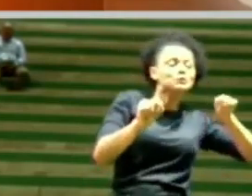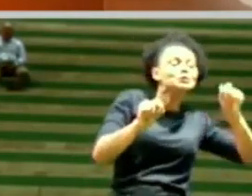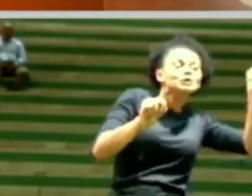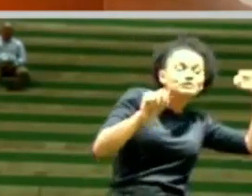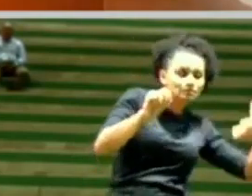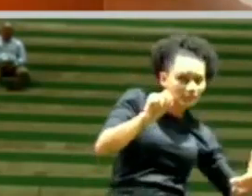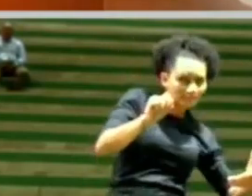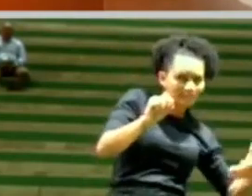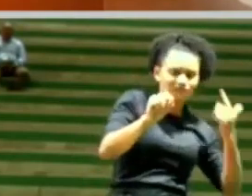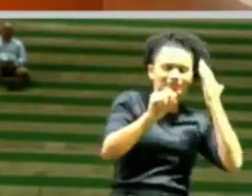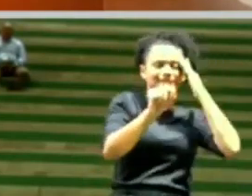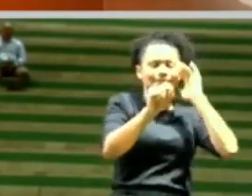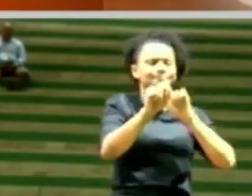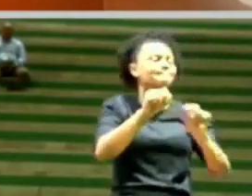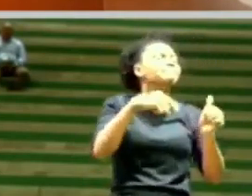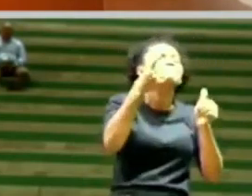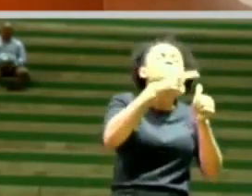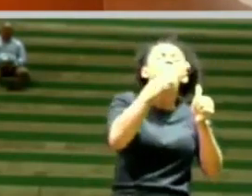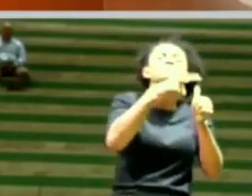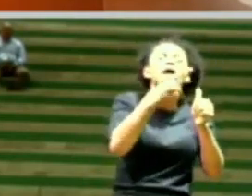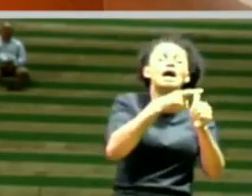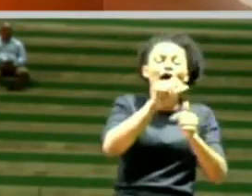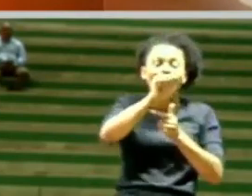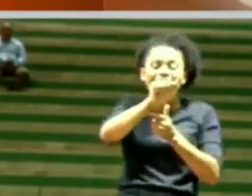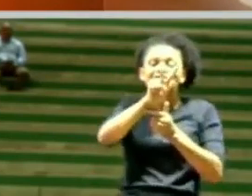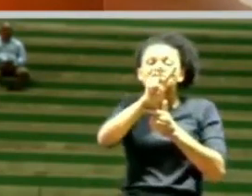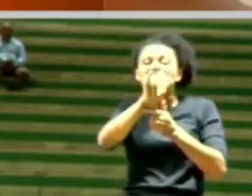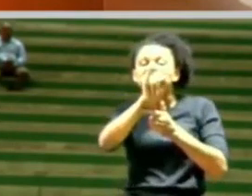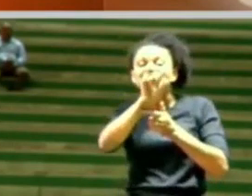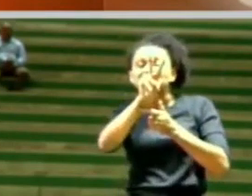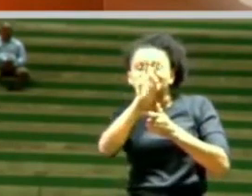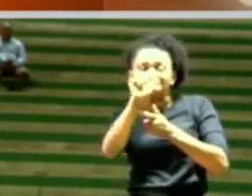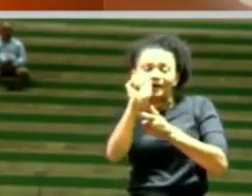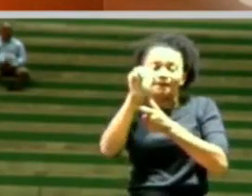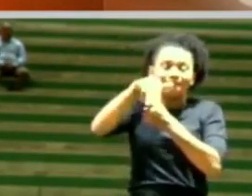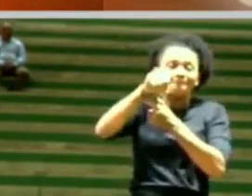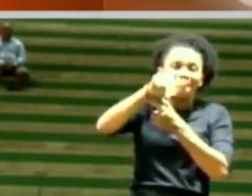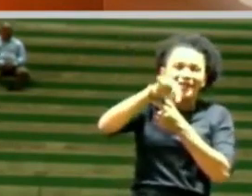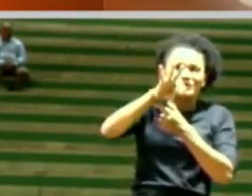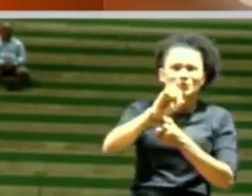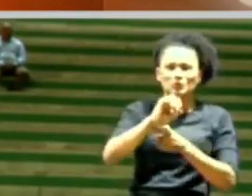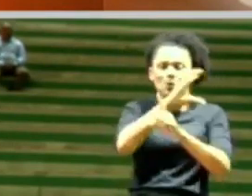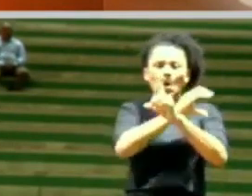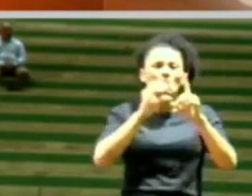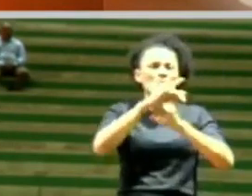avivamento. Primeiro, avivamento não é um culto animado.